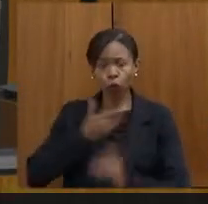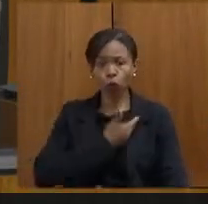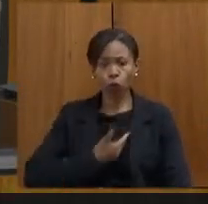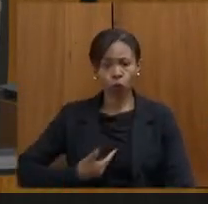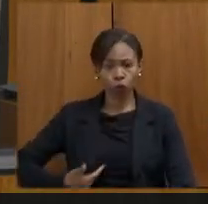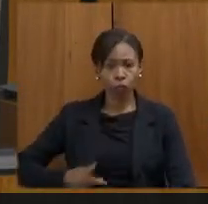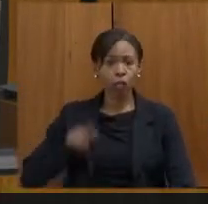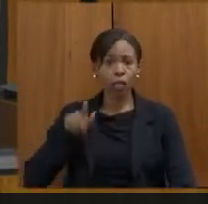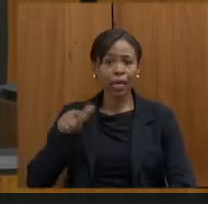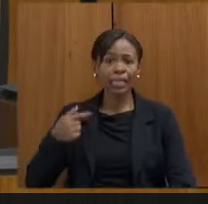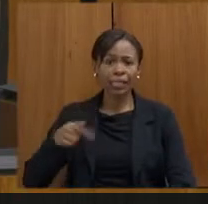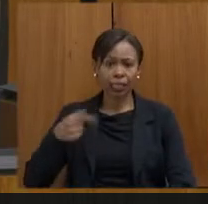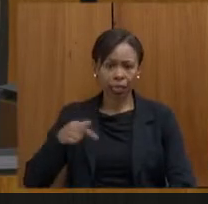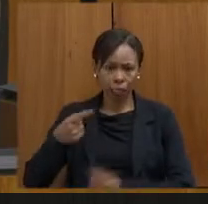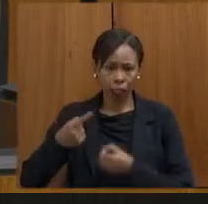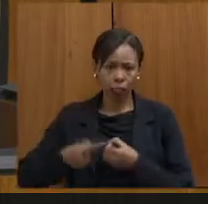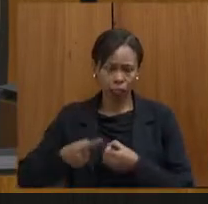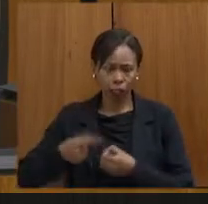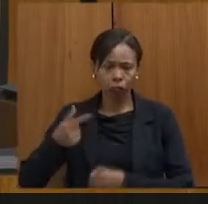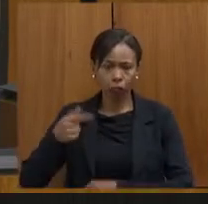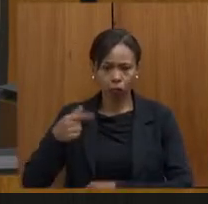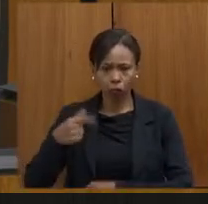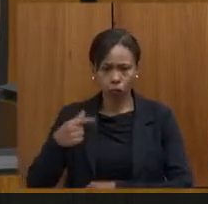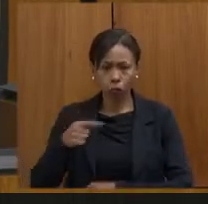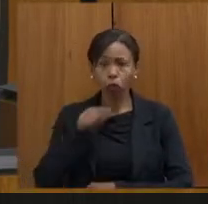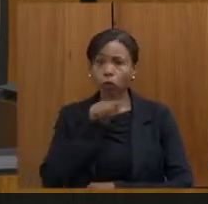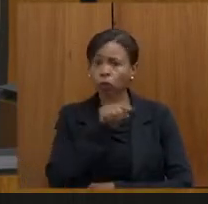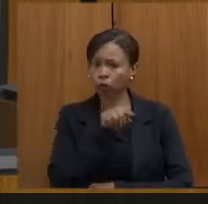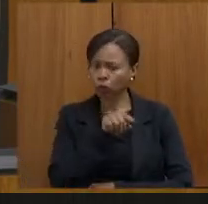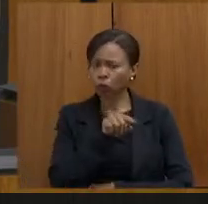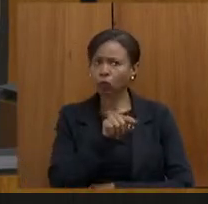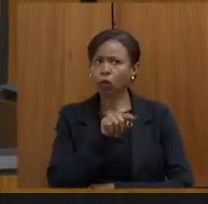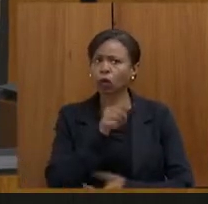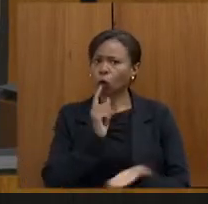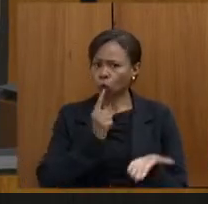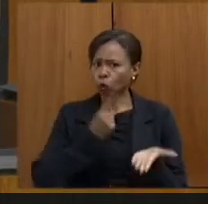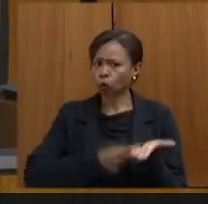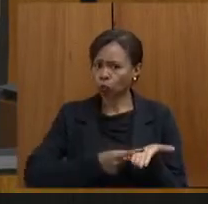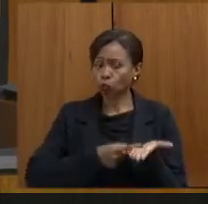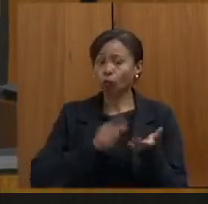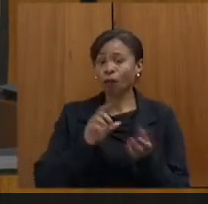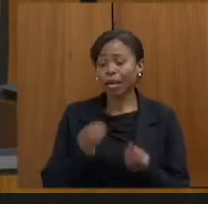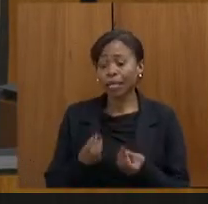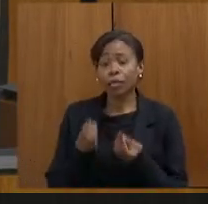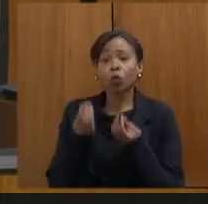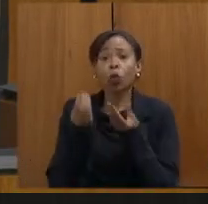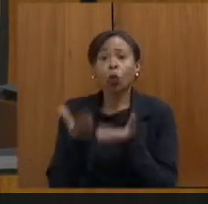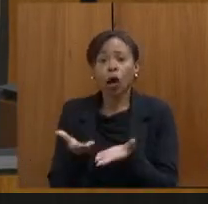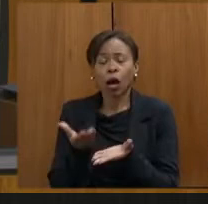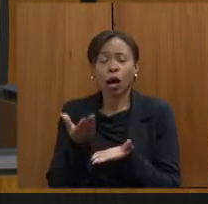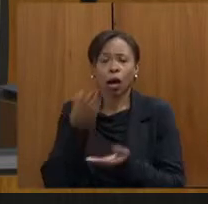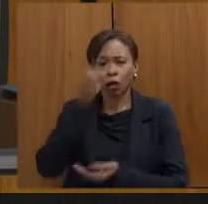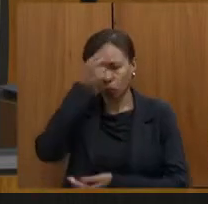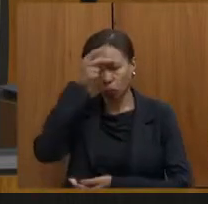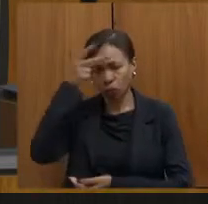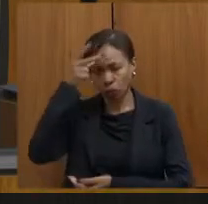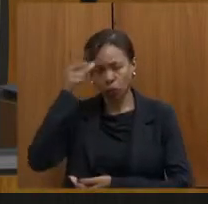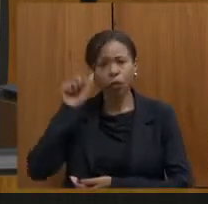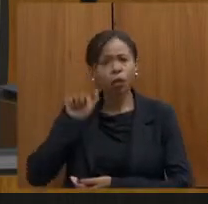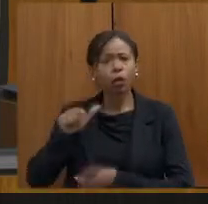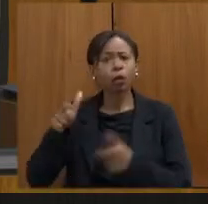Sete Lagoas, que, conforme compromisso da senhora, será doado ao município, é onde hoje